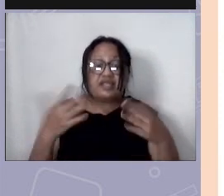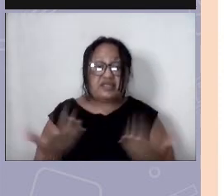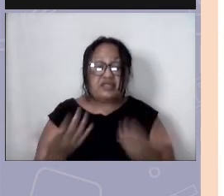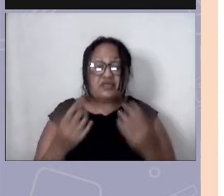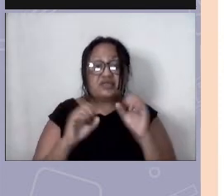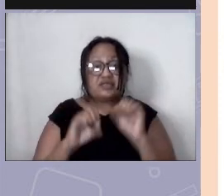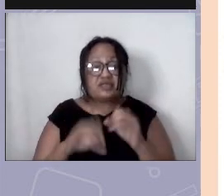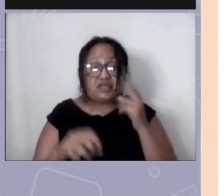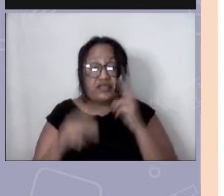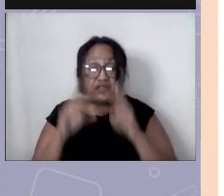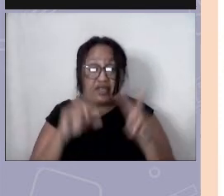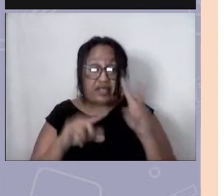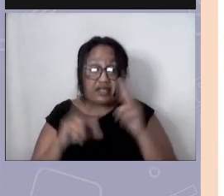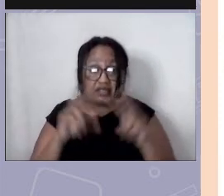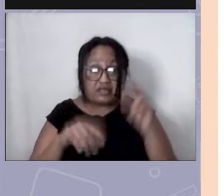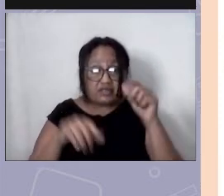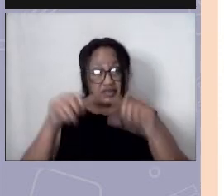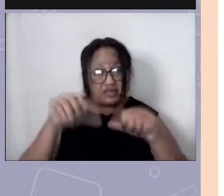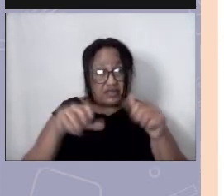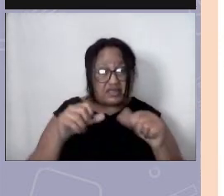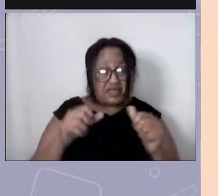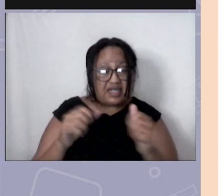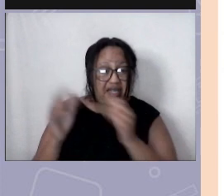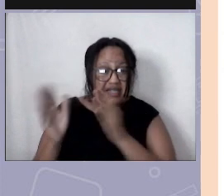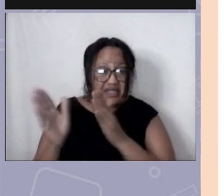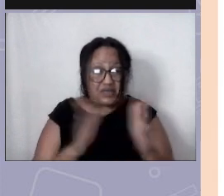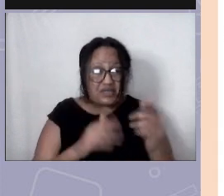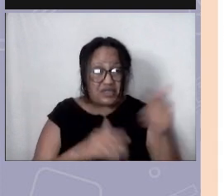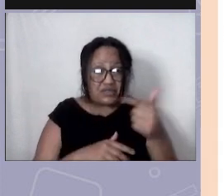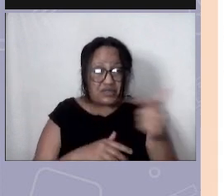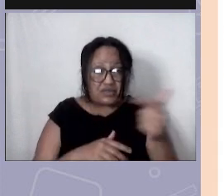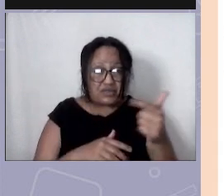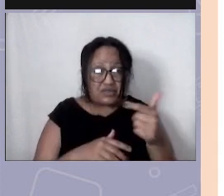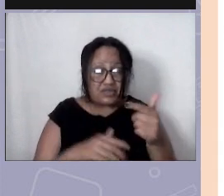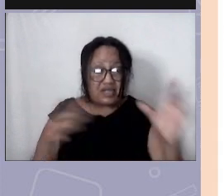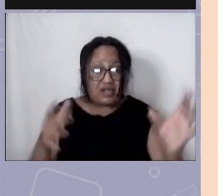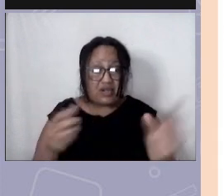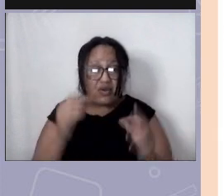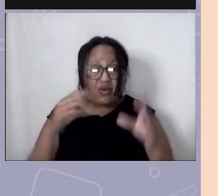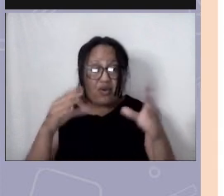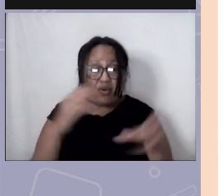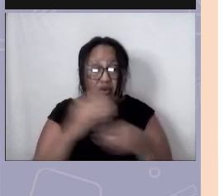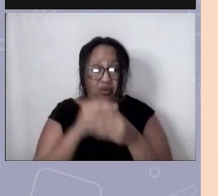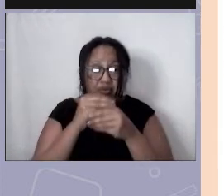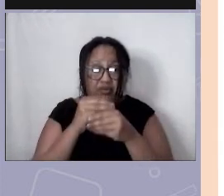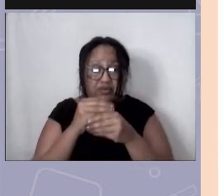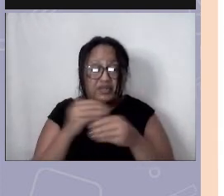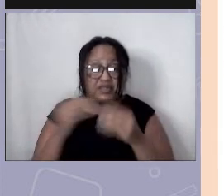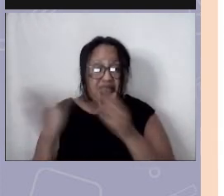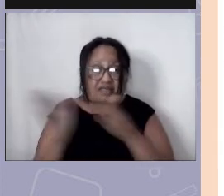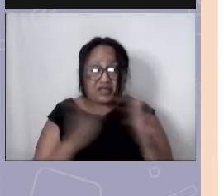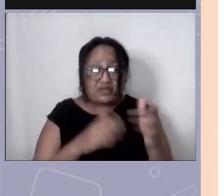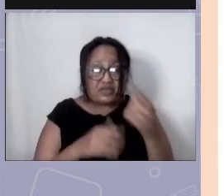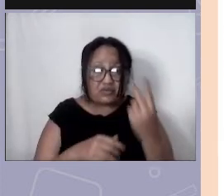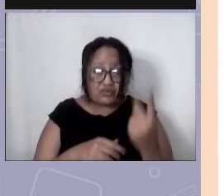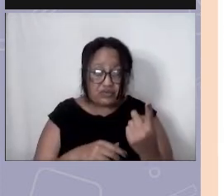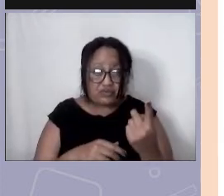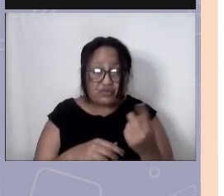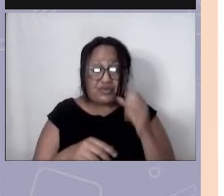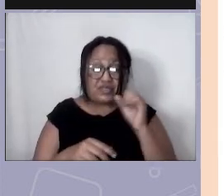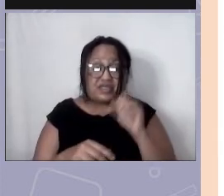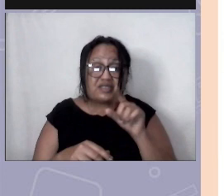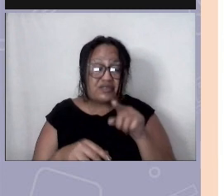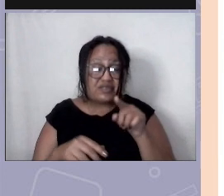observar aí a sequência 2 ela é justamente complementar a sequência 1 uma dica importante se por acaso